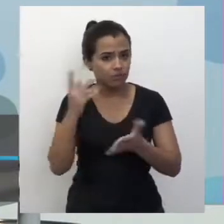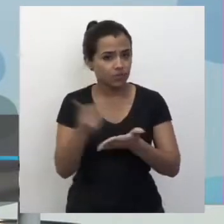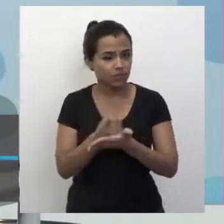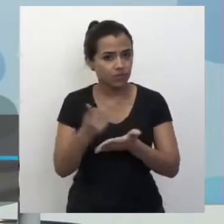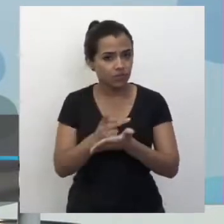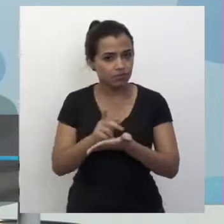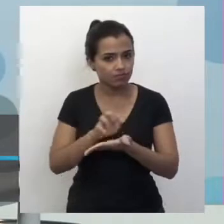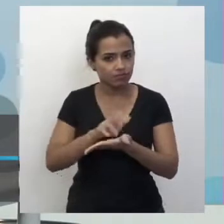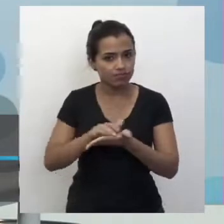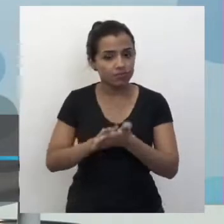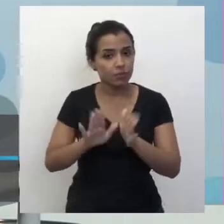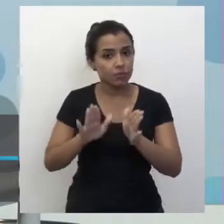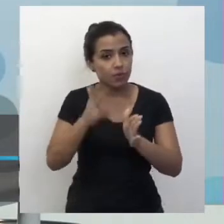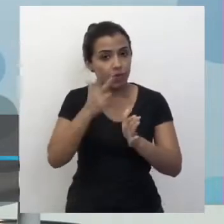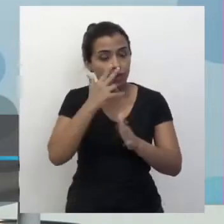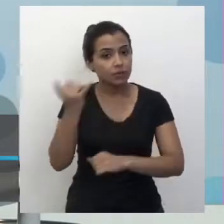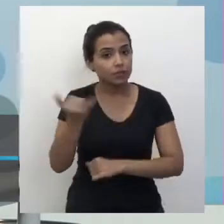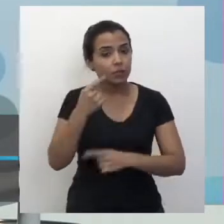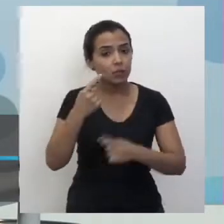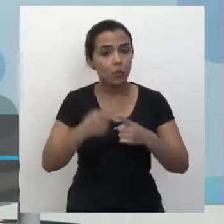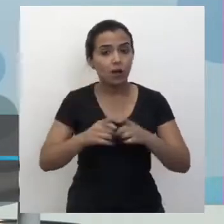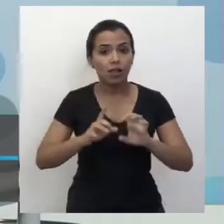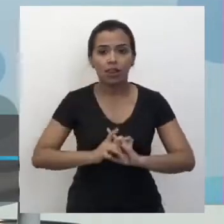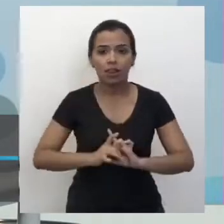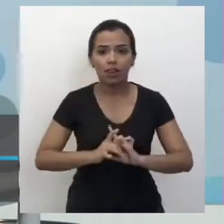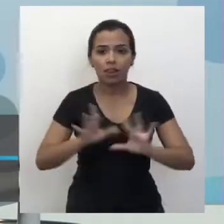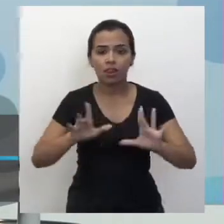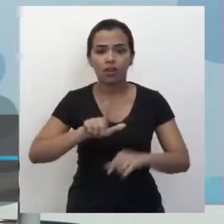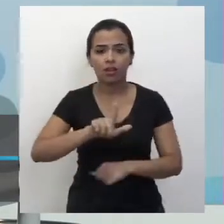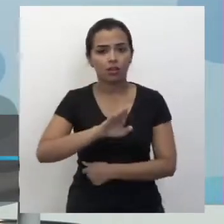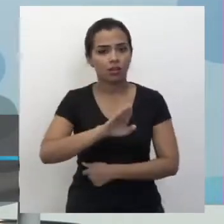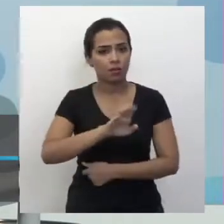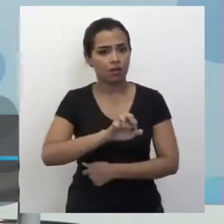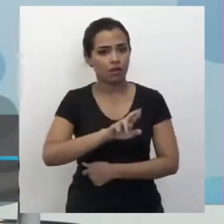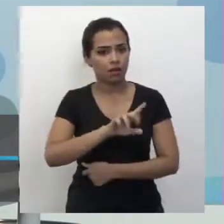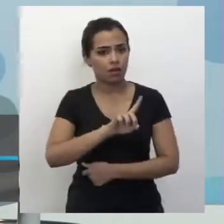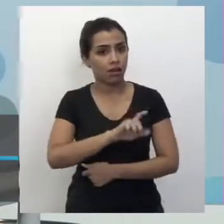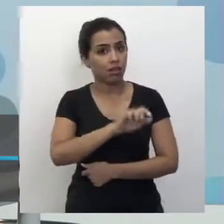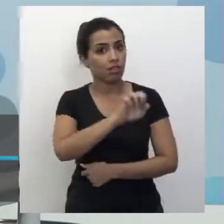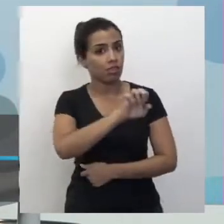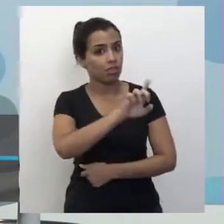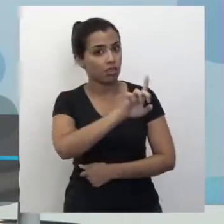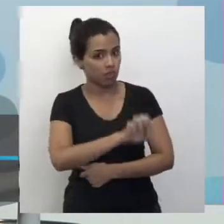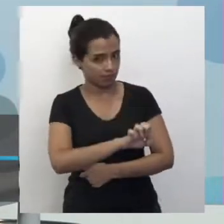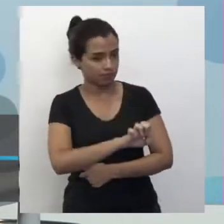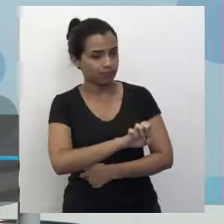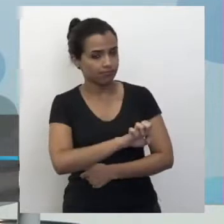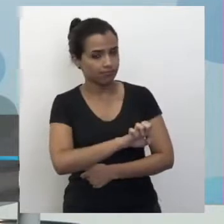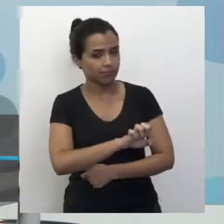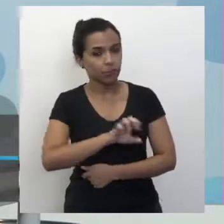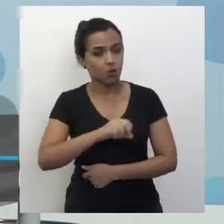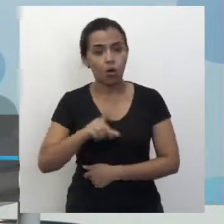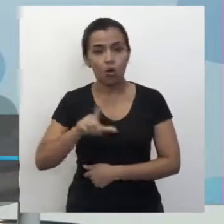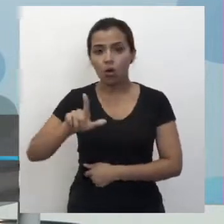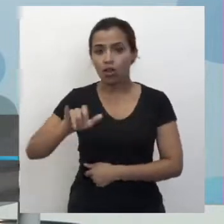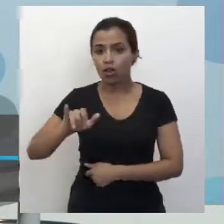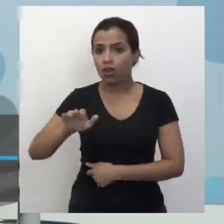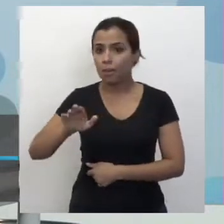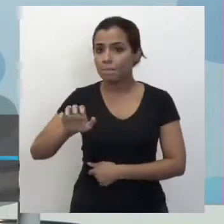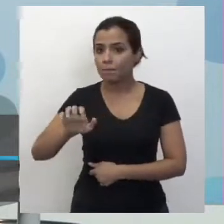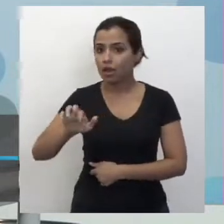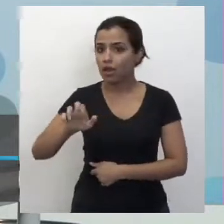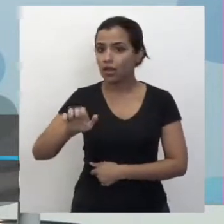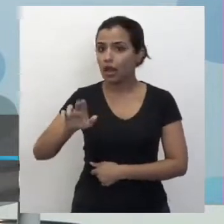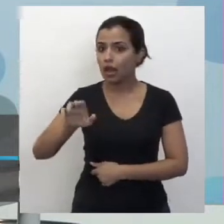isso, porque a gente está falando do tema liberdade e às vezes aparece para a gente essas situações, libertarismo, liberalismo, e são conceitos